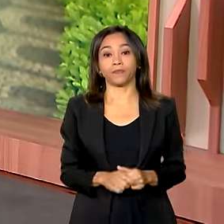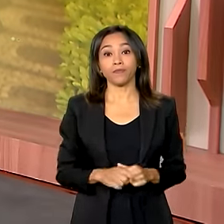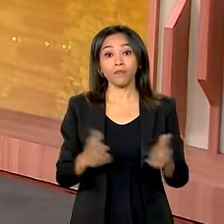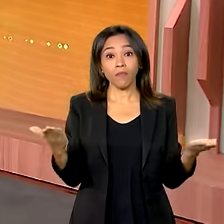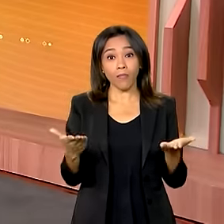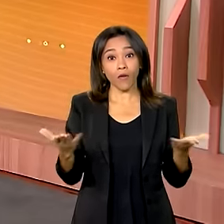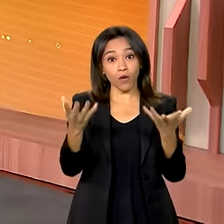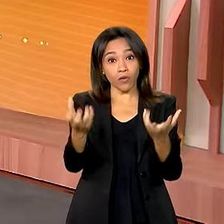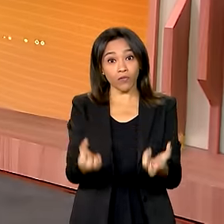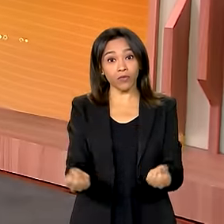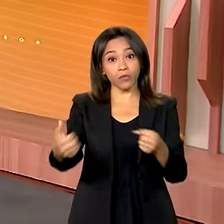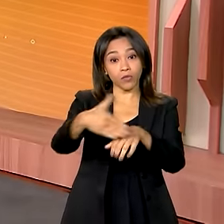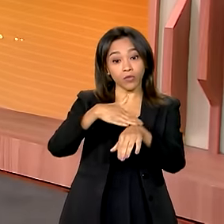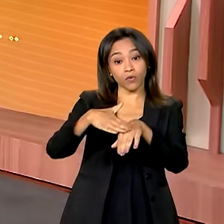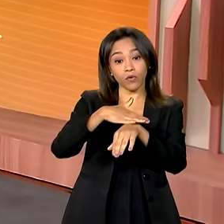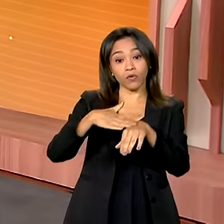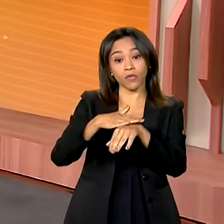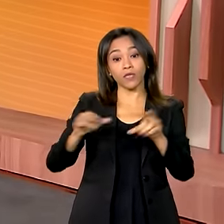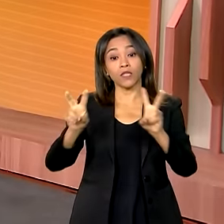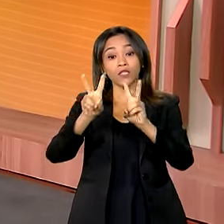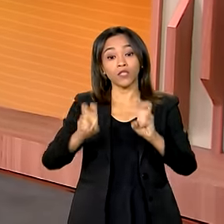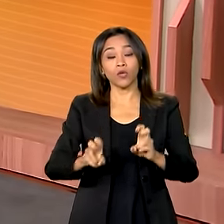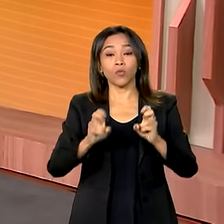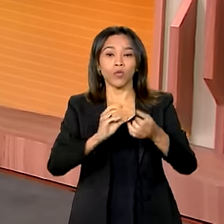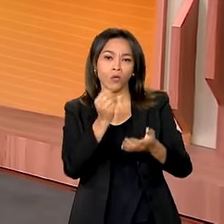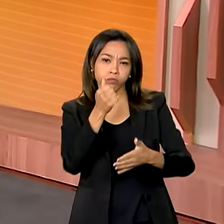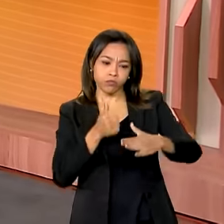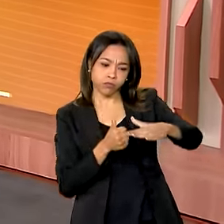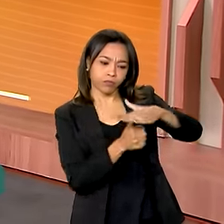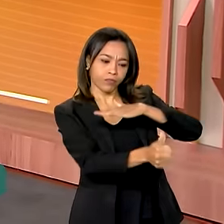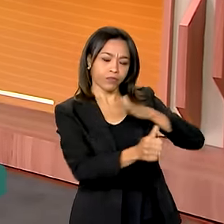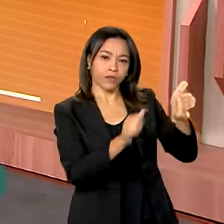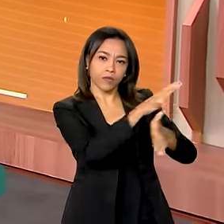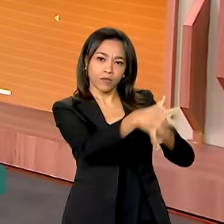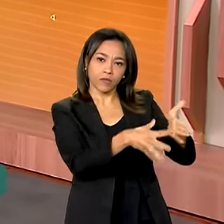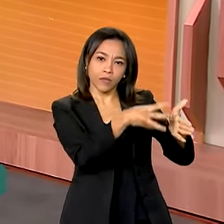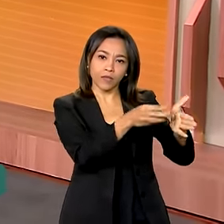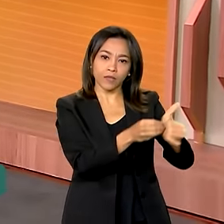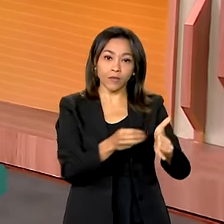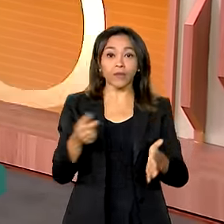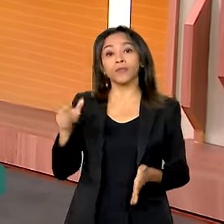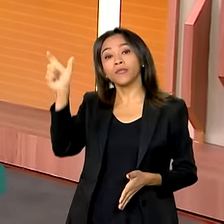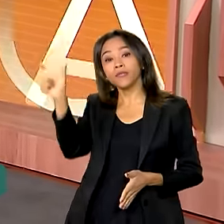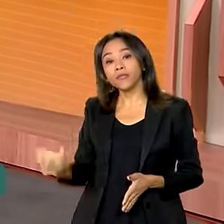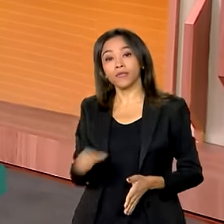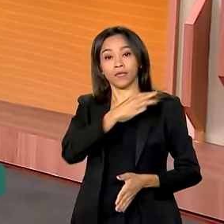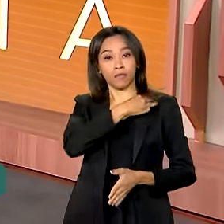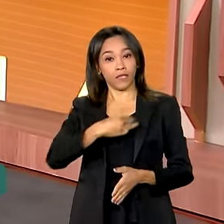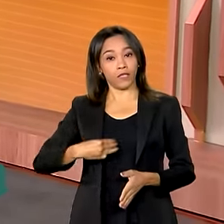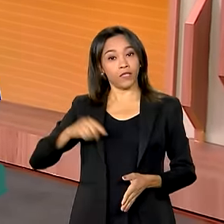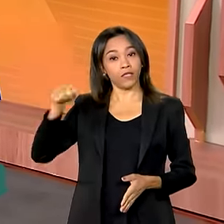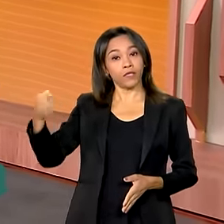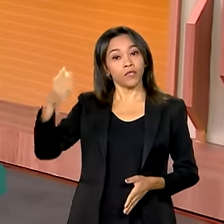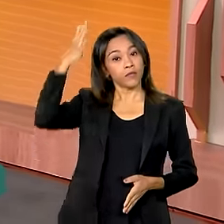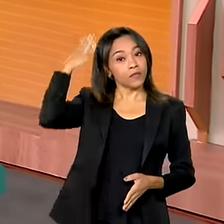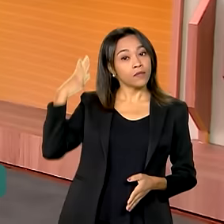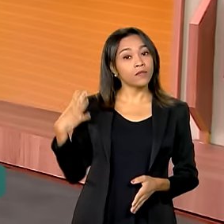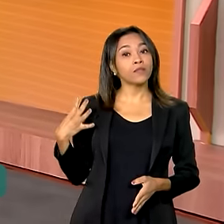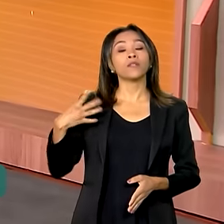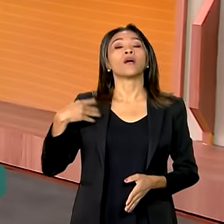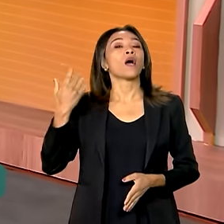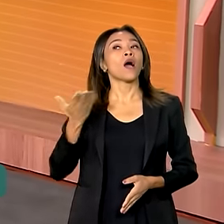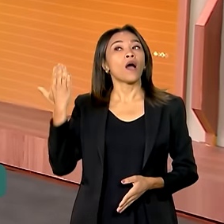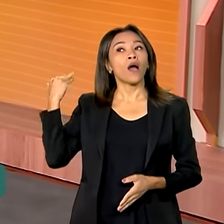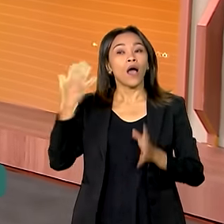agora vamos falar de investimentos na Amazônia. A ministra da Ciência, Tecnologia e Inovação, Luciana Santos, anunciou